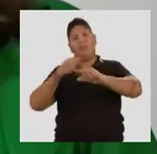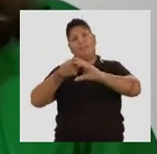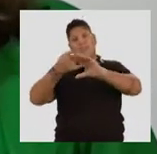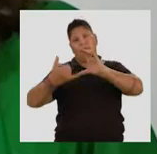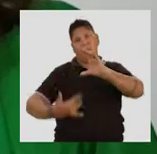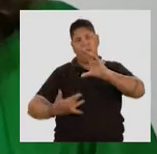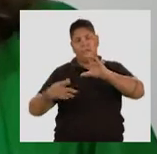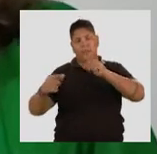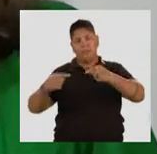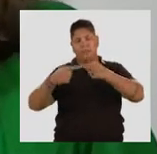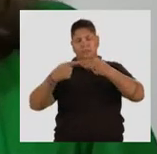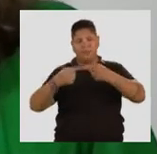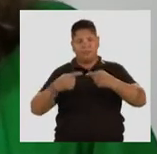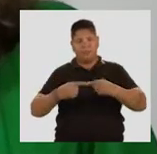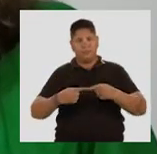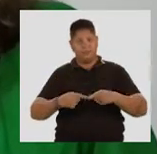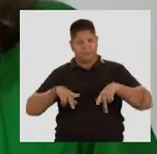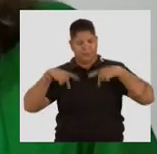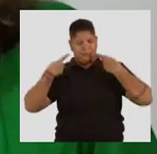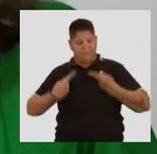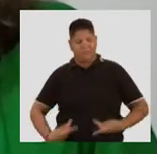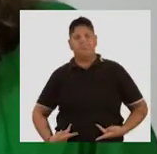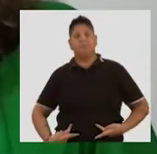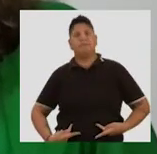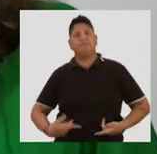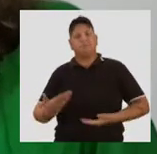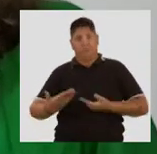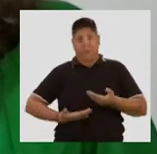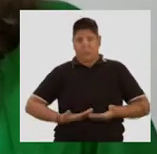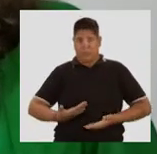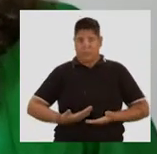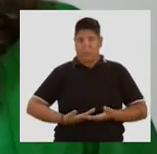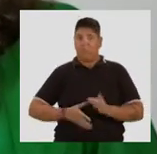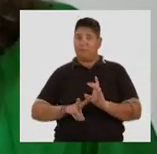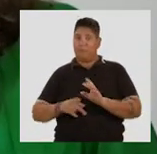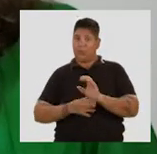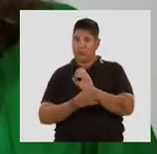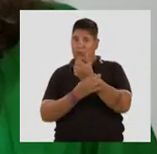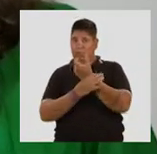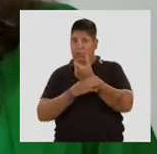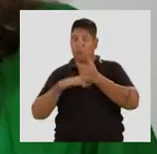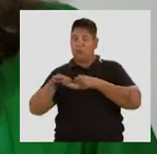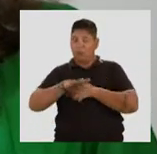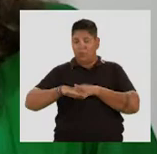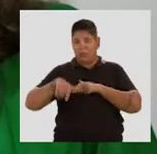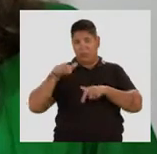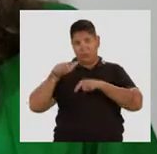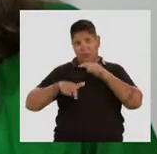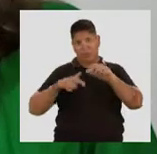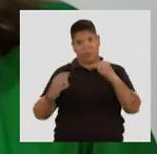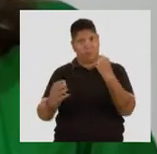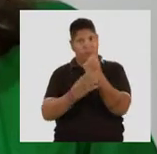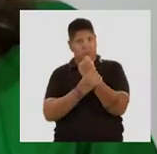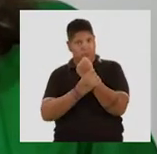às características físicas e psicológicas dos trabalhadores, a fim de garantir um ambiente de trabalho